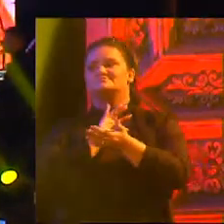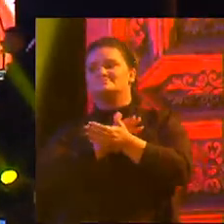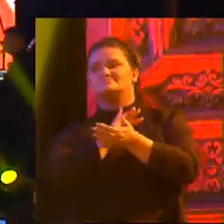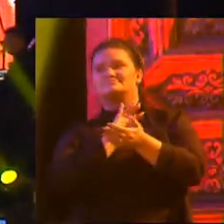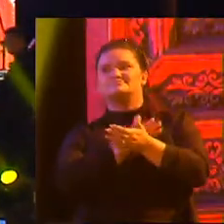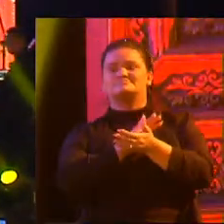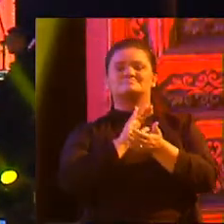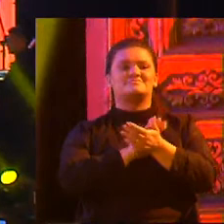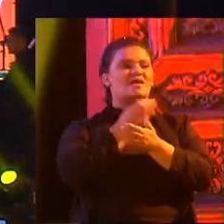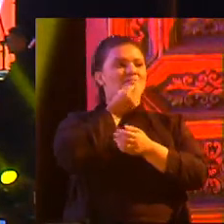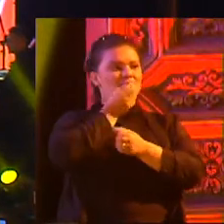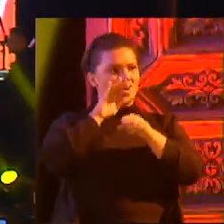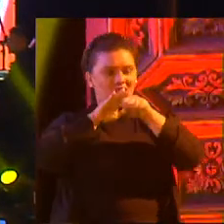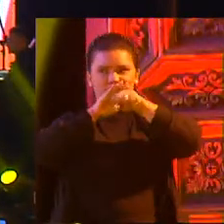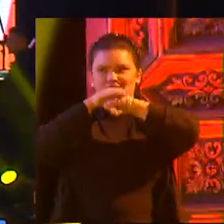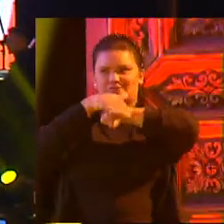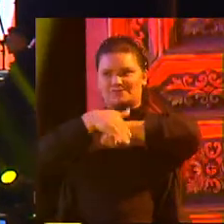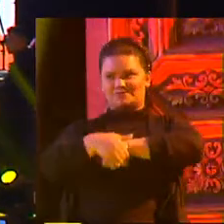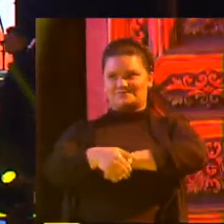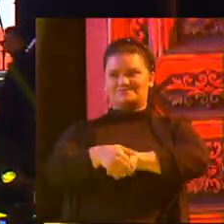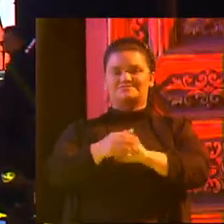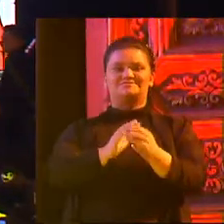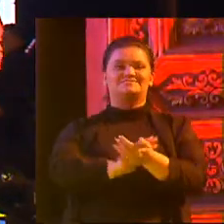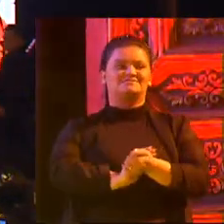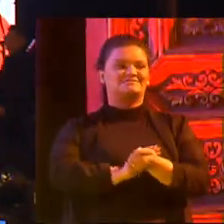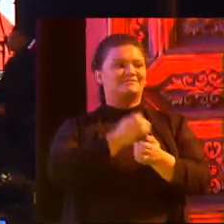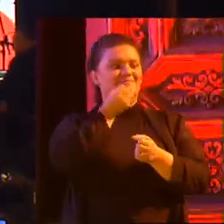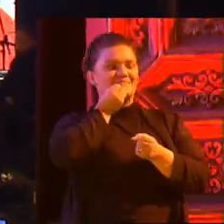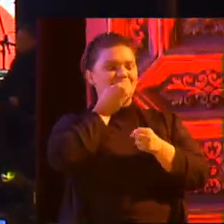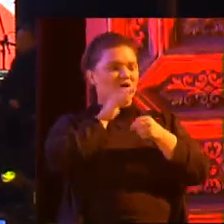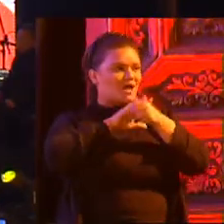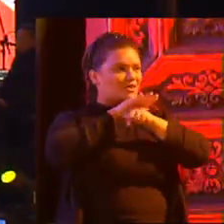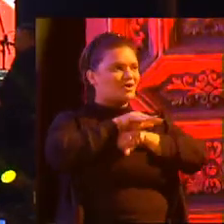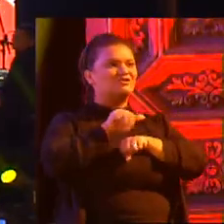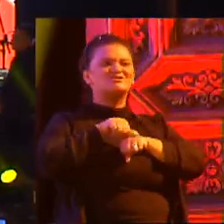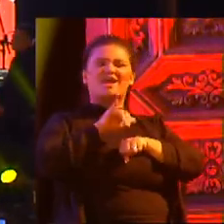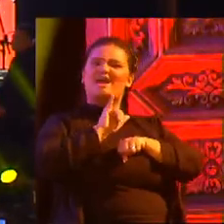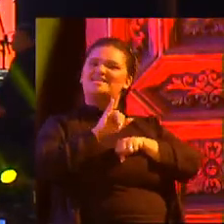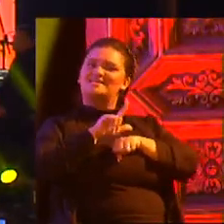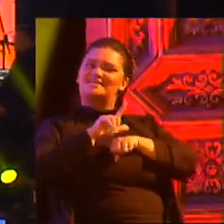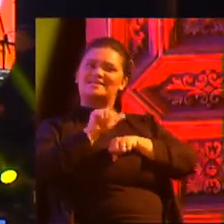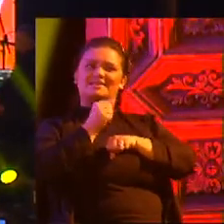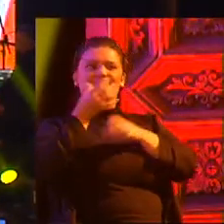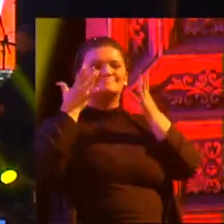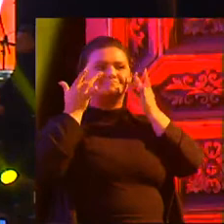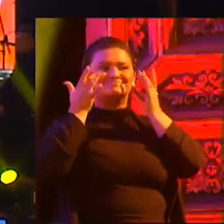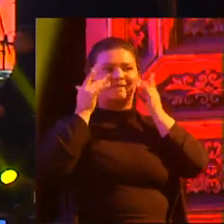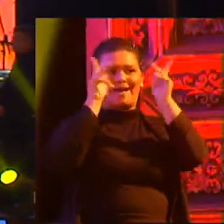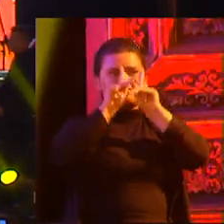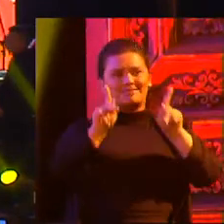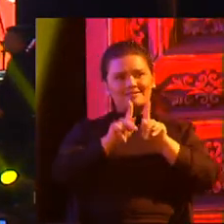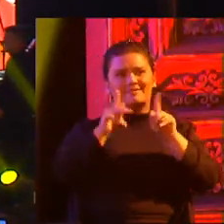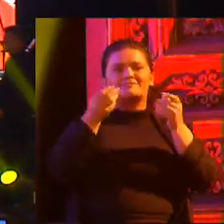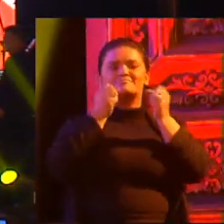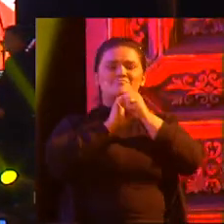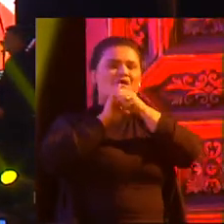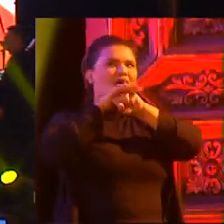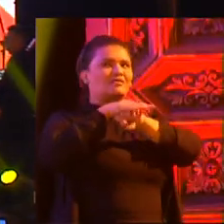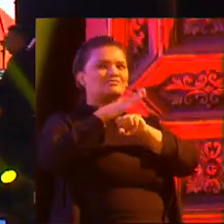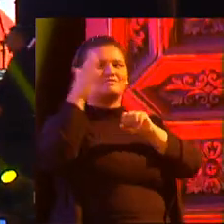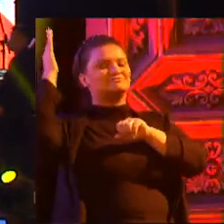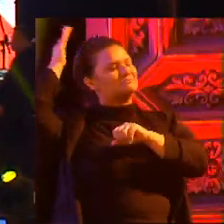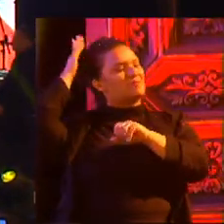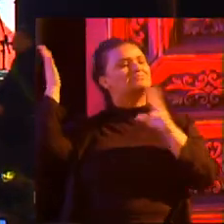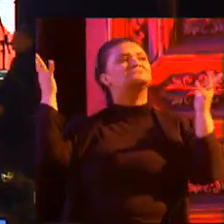Boa noite! Boa noite, Aila! Boa noite, Teatro da Paz! Boa noite, nosso Parazão. Tá bonito hoje,